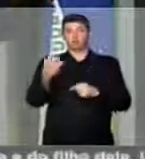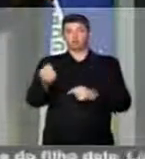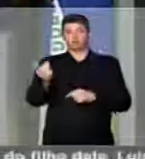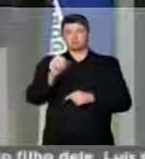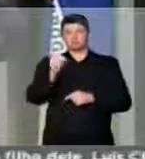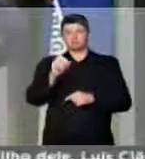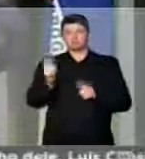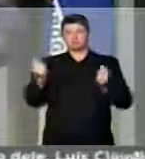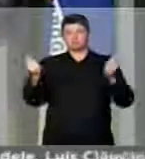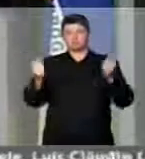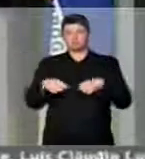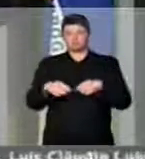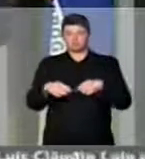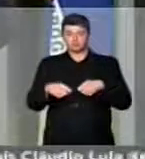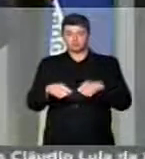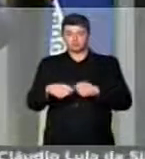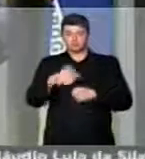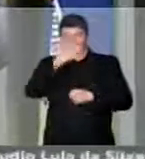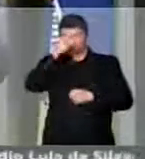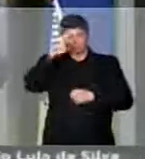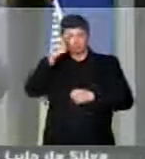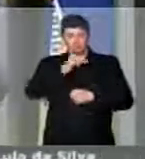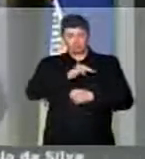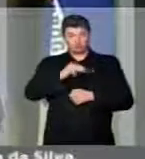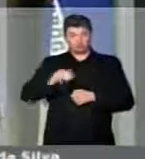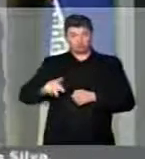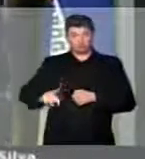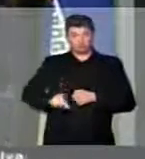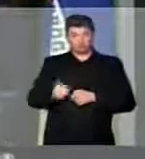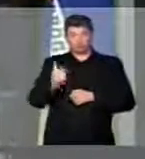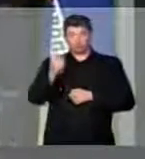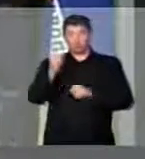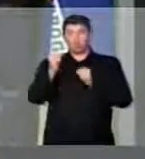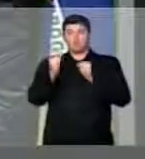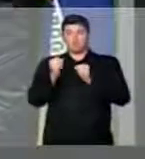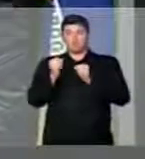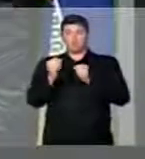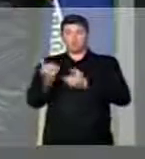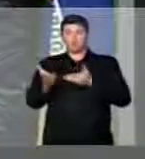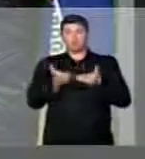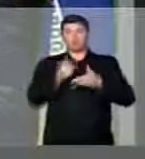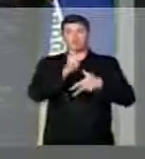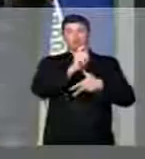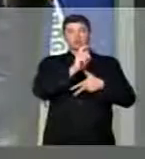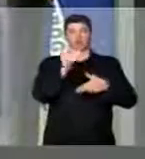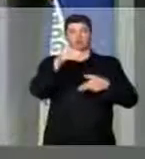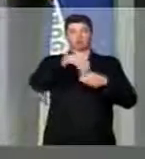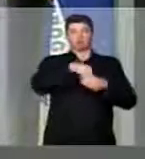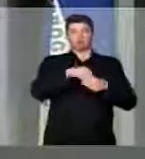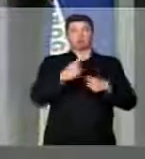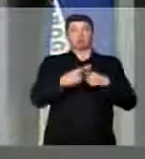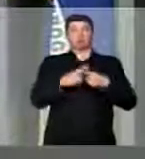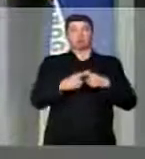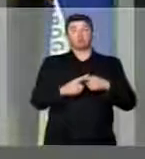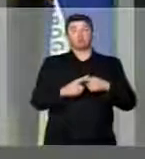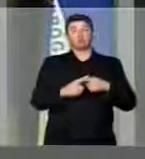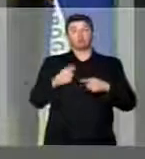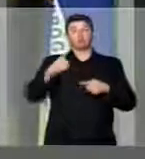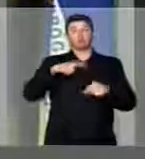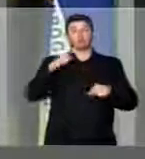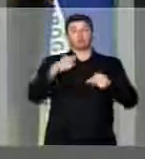a possibilidade que um membro do Ministério Público pudesse servir ao Executivo, porque há uma